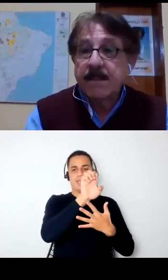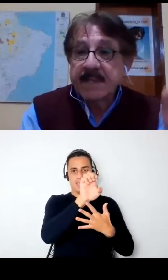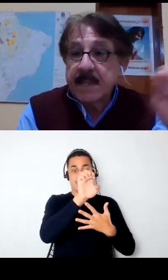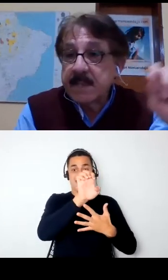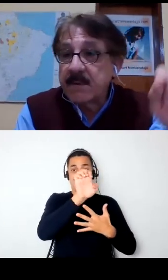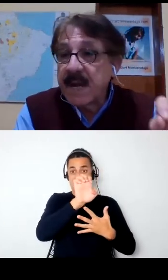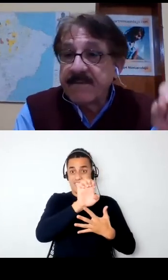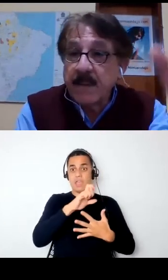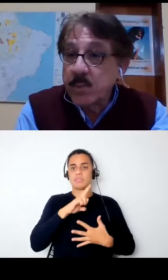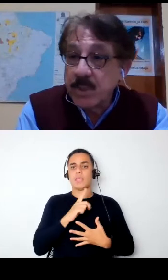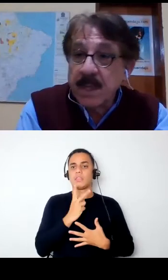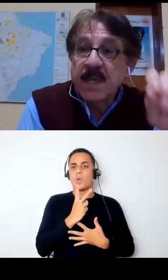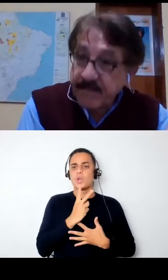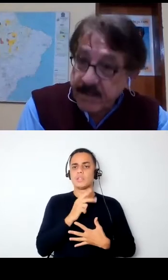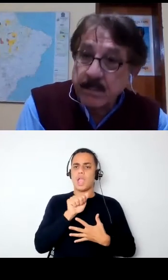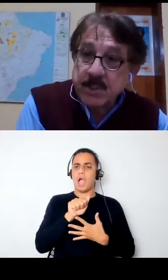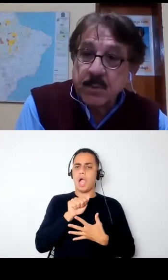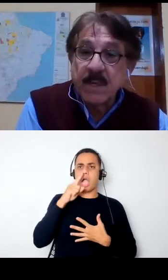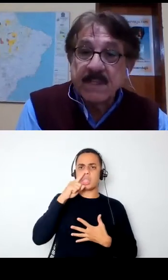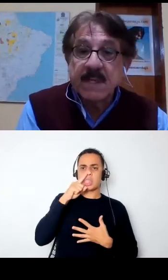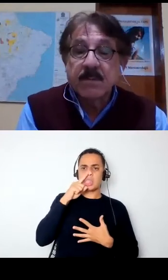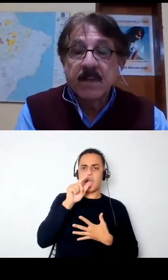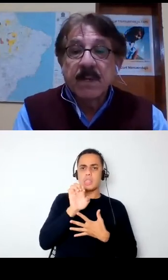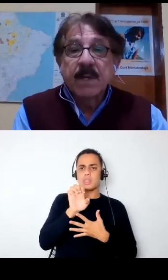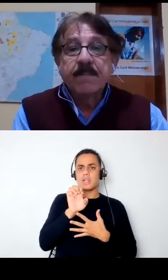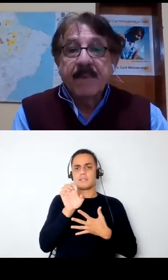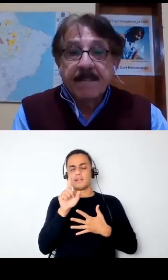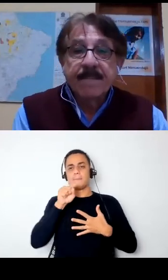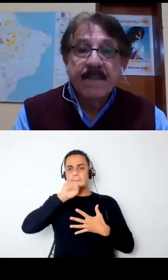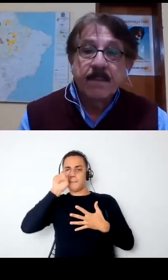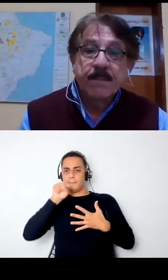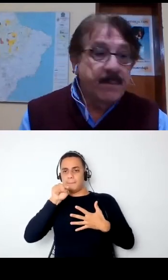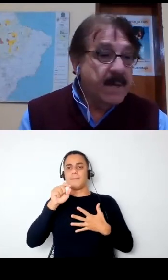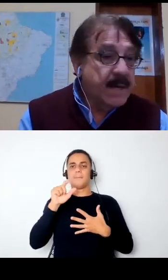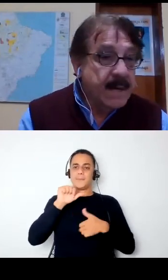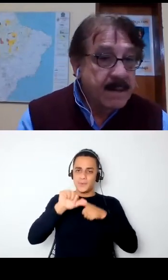A representação gráfica muda, eventualmente, com um acento. Bem,